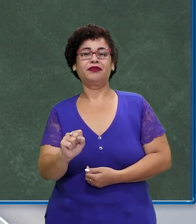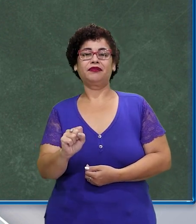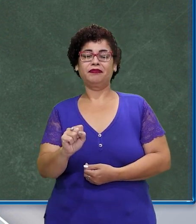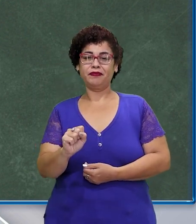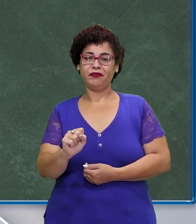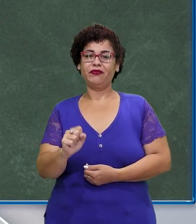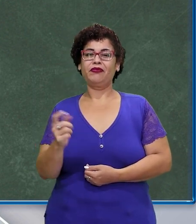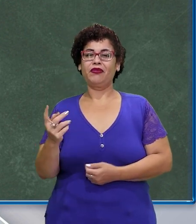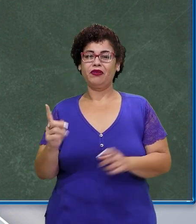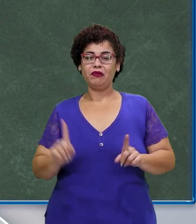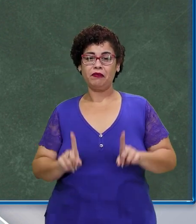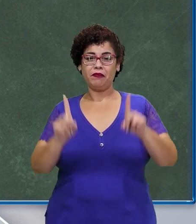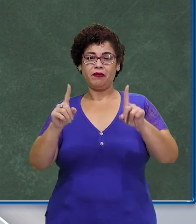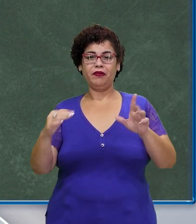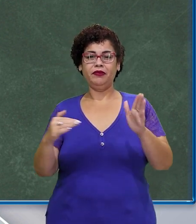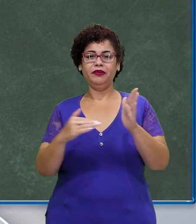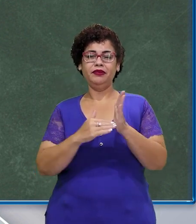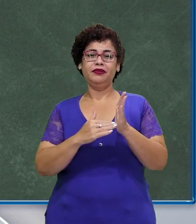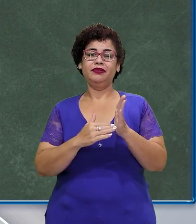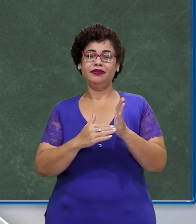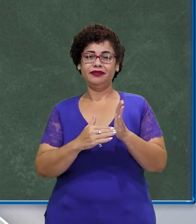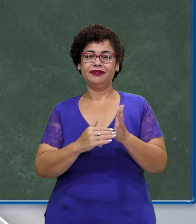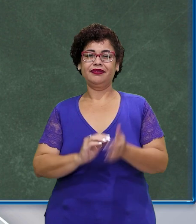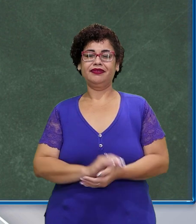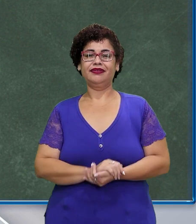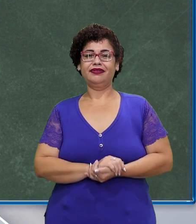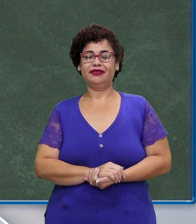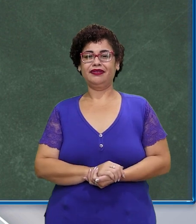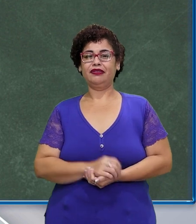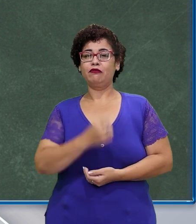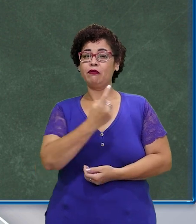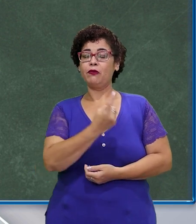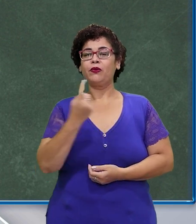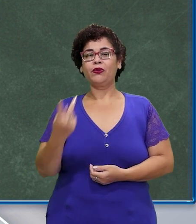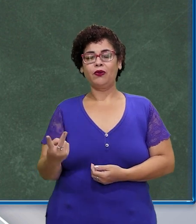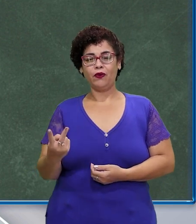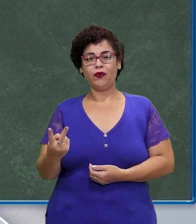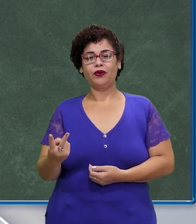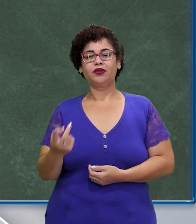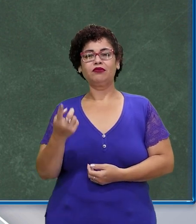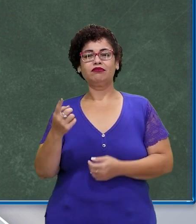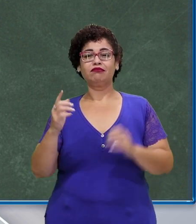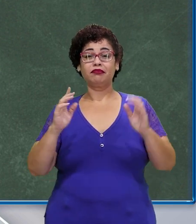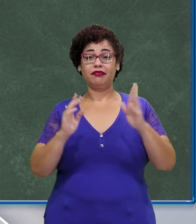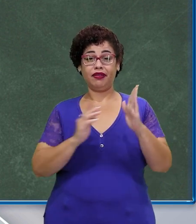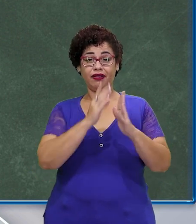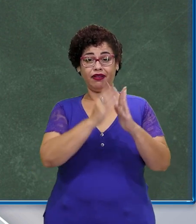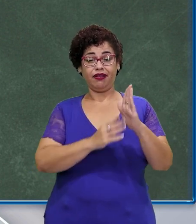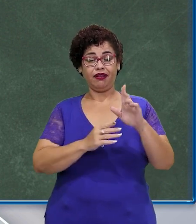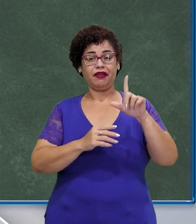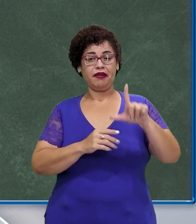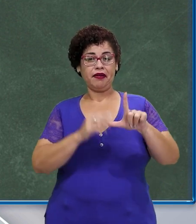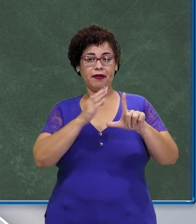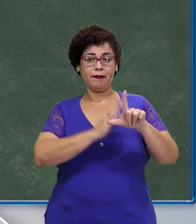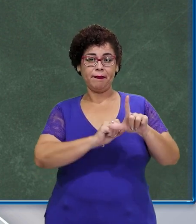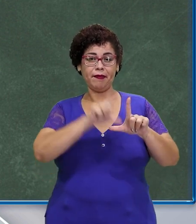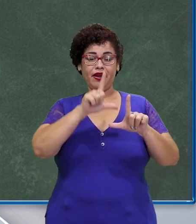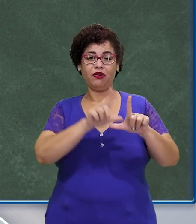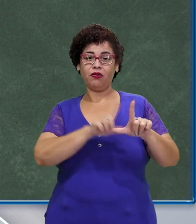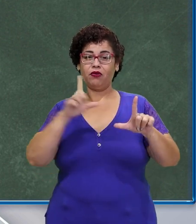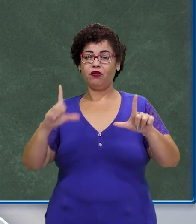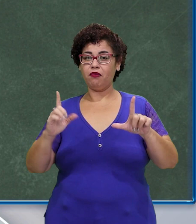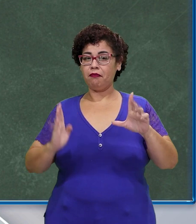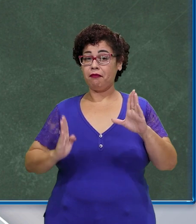cateto 2. E o lado oposto, maior lado do triângulo,